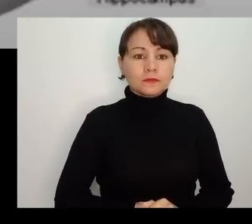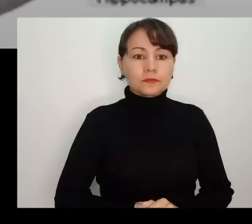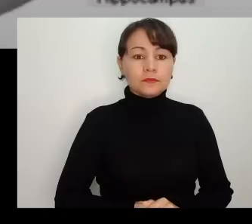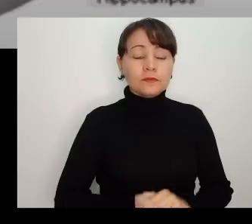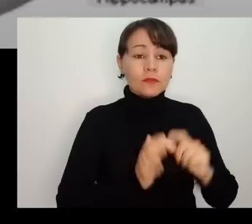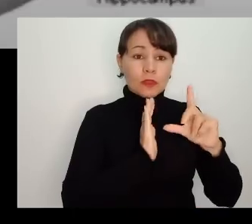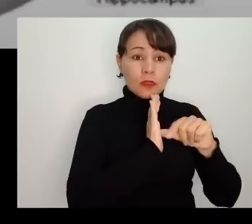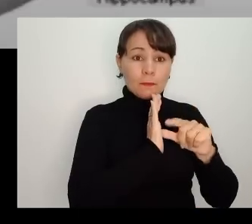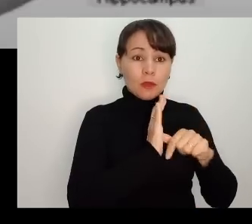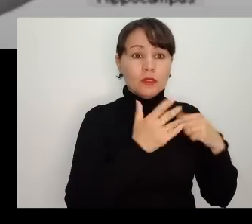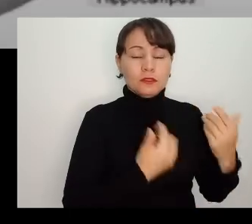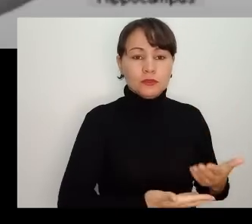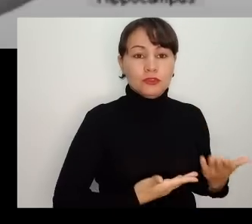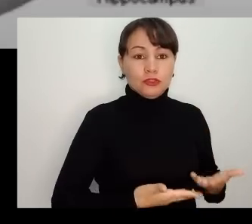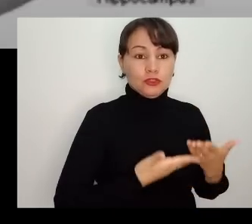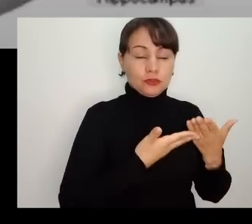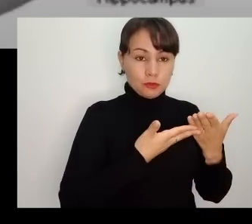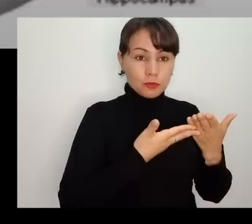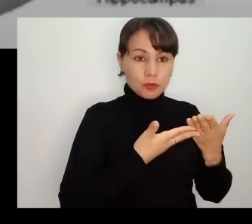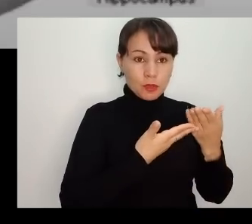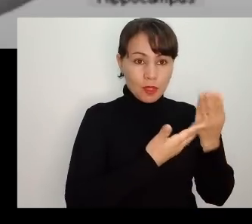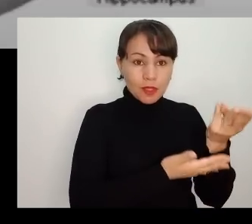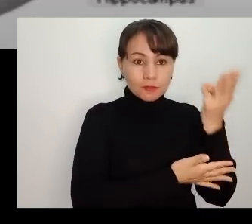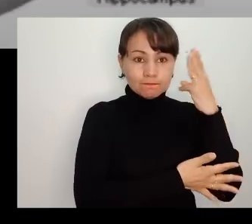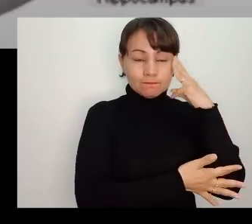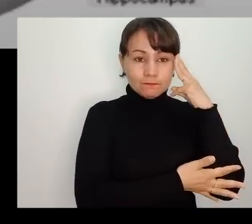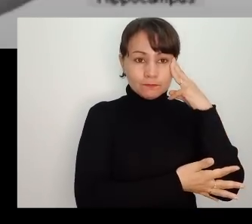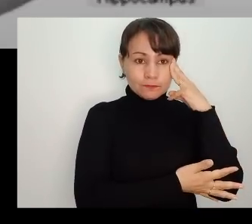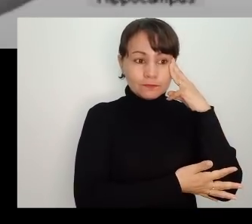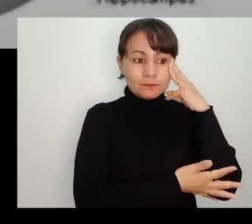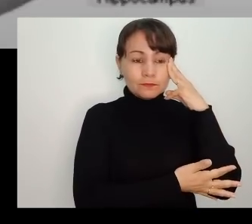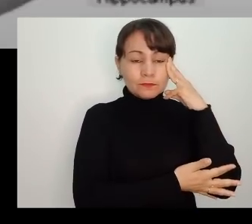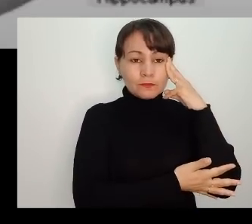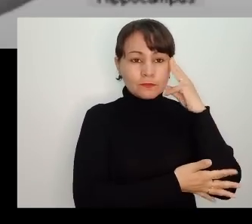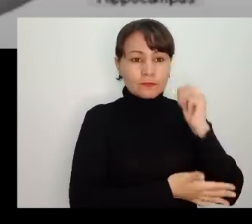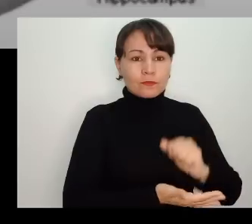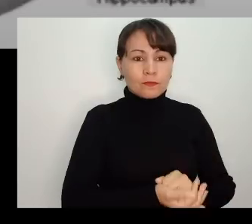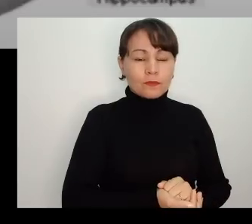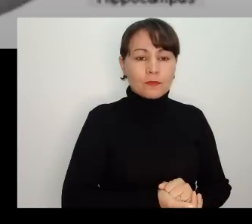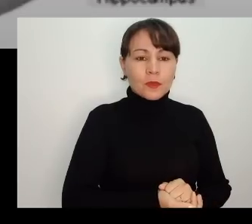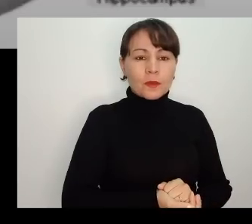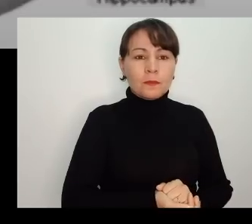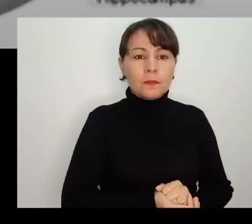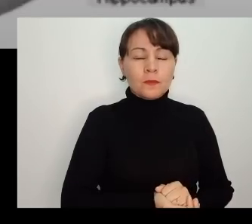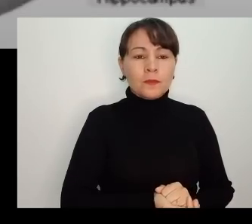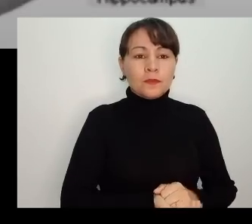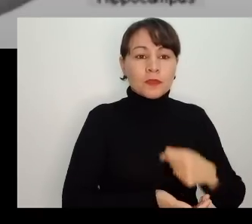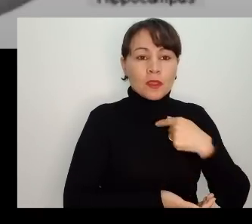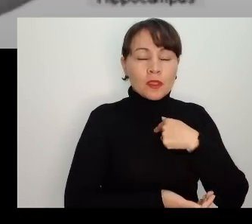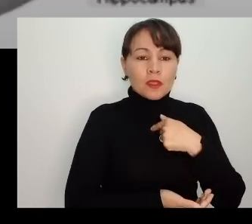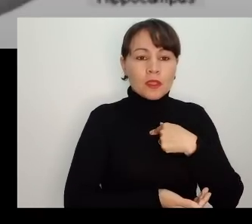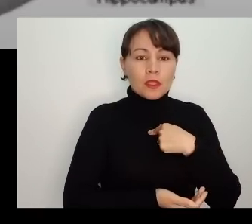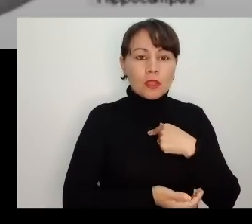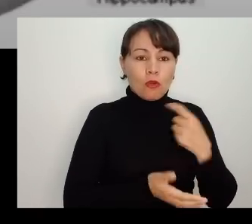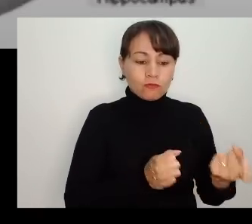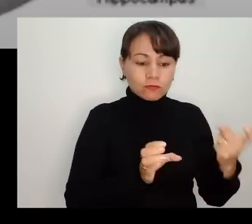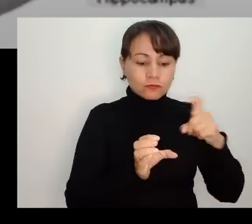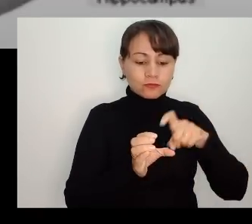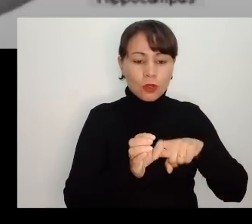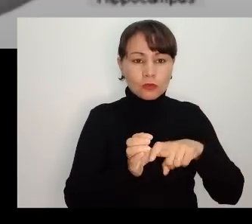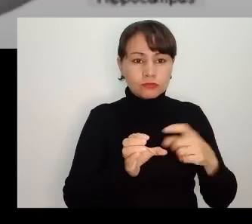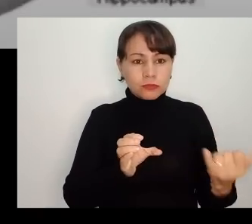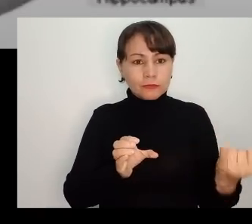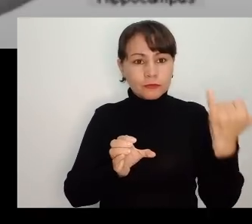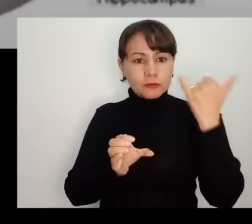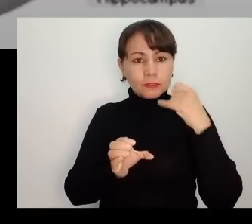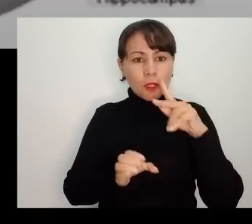Isso, após eu estimular essa via hipotalâmica e essa via do giro do símbolo anterior, eu